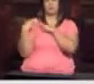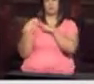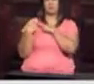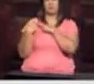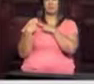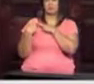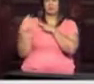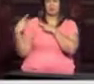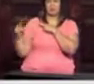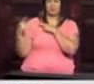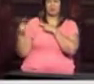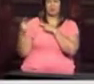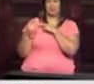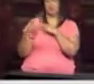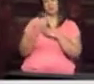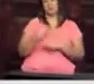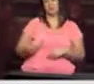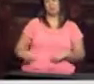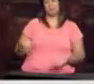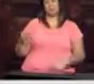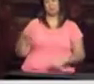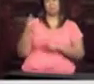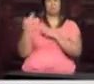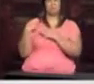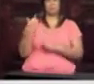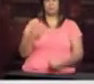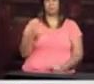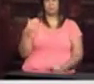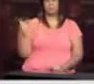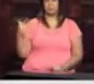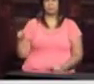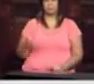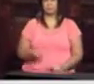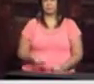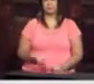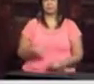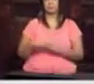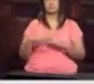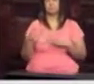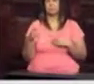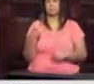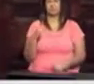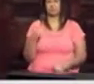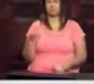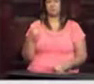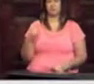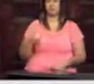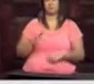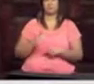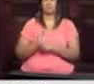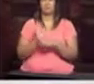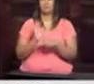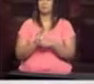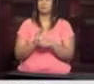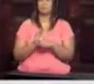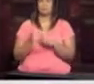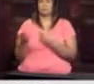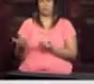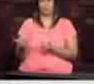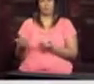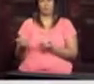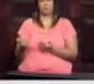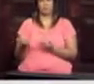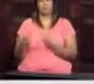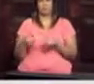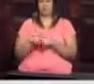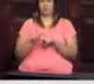pela irresponsabilidade do Estado, à medida em que não oferece nenhuma ocupação para os nossos jovens. Num local que